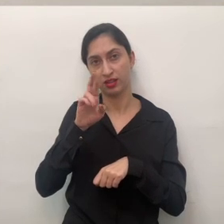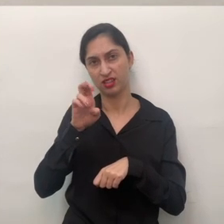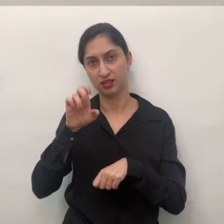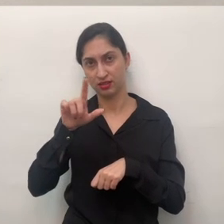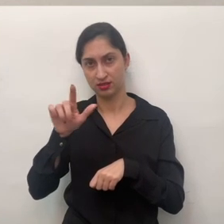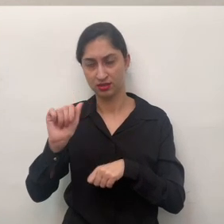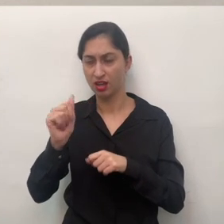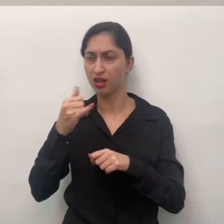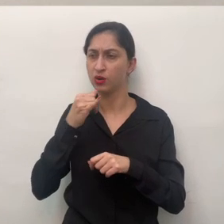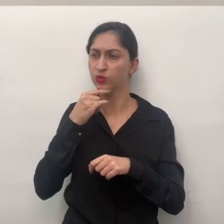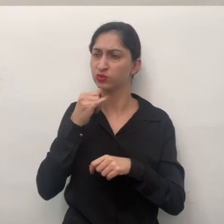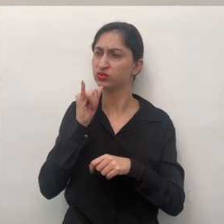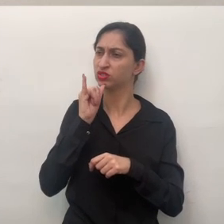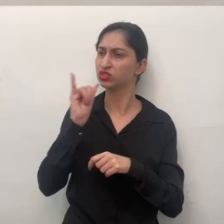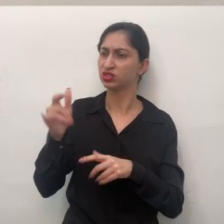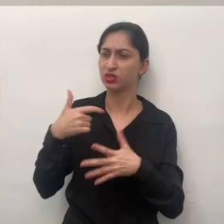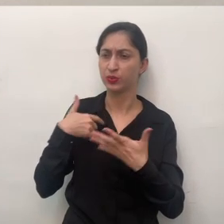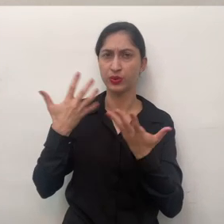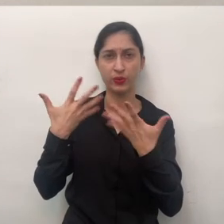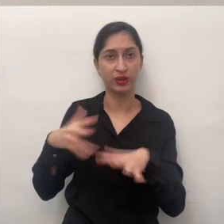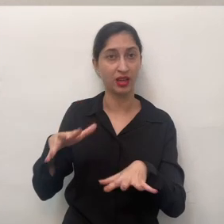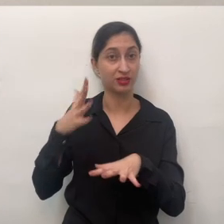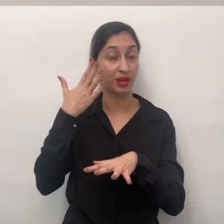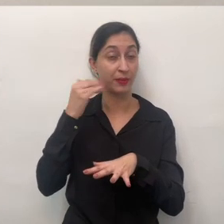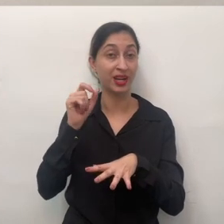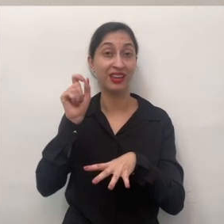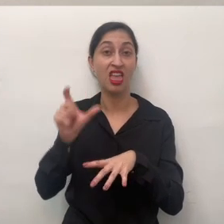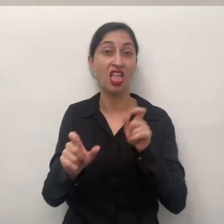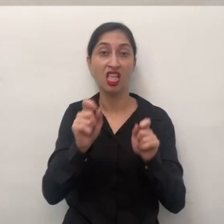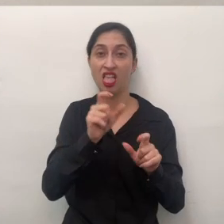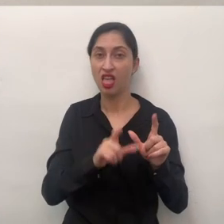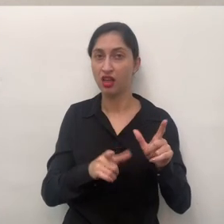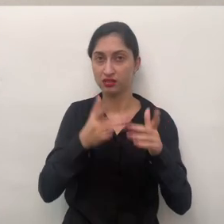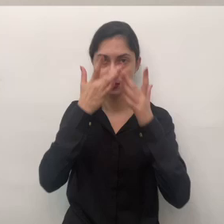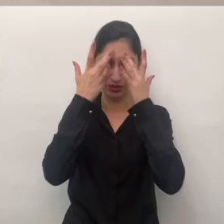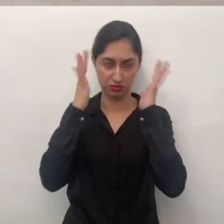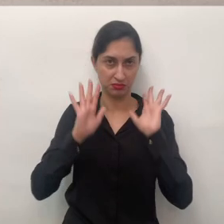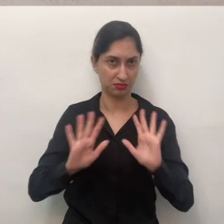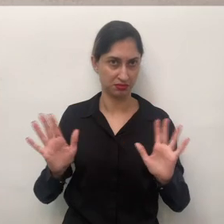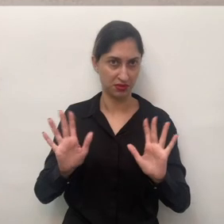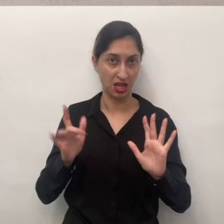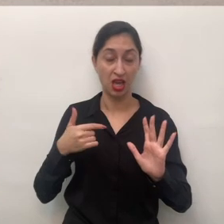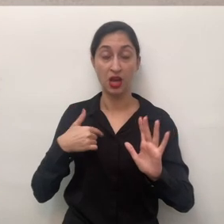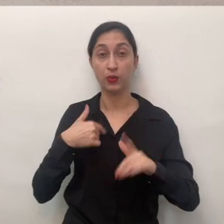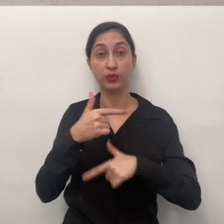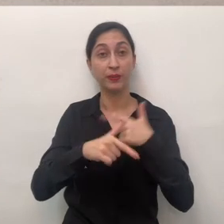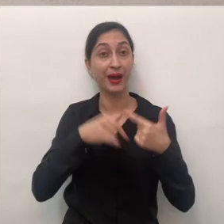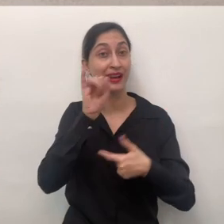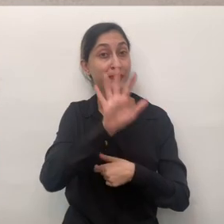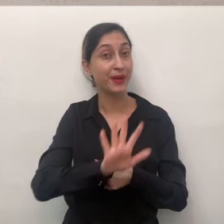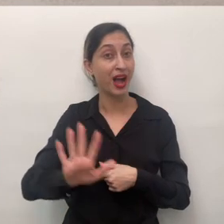quero saber quem estão nessas fotos. Eu vou trabalhar com as imagens. Mas claro,